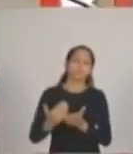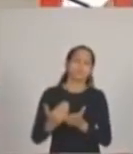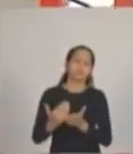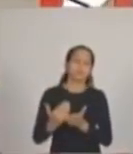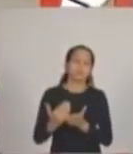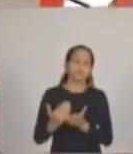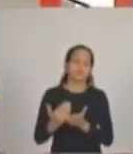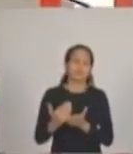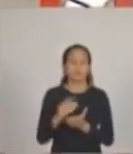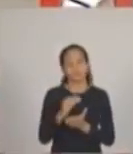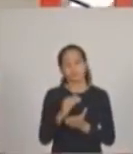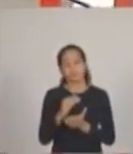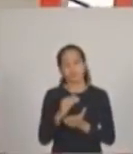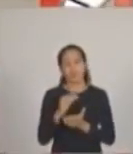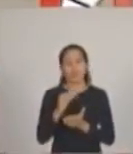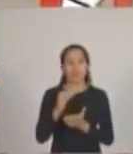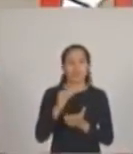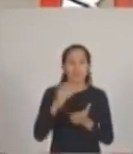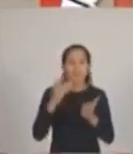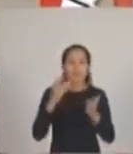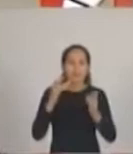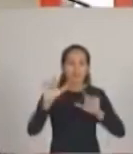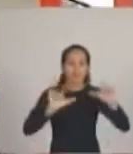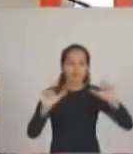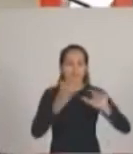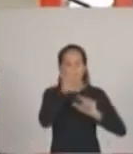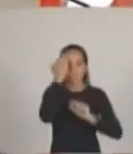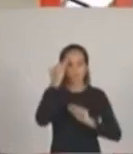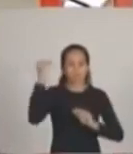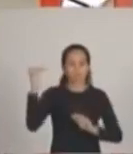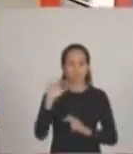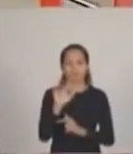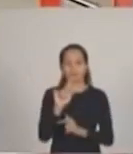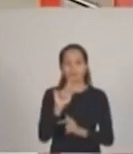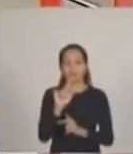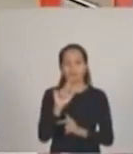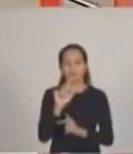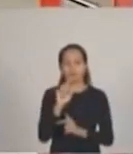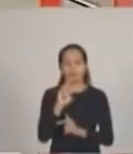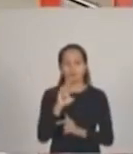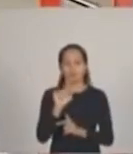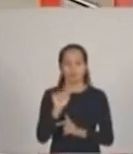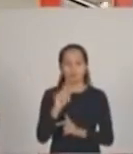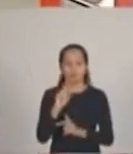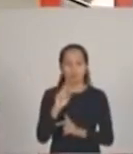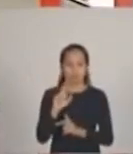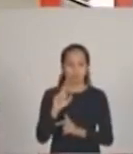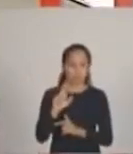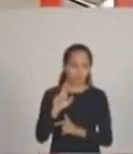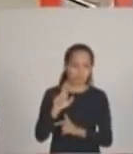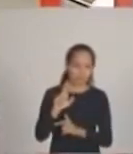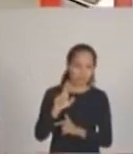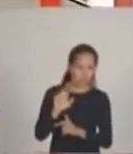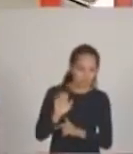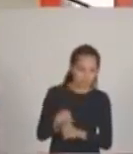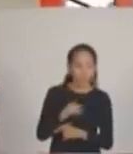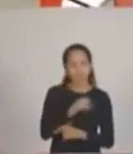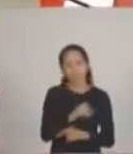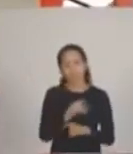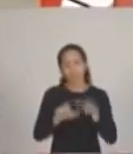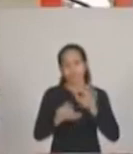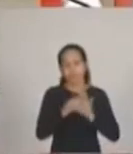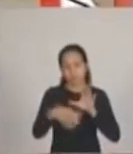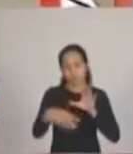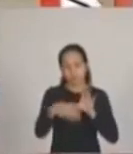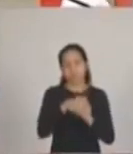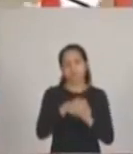Pérez, foi sancionada a lei dos crimes hediondos, colocando também naquela lei os